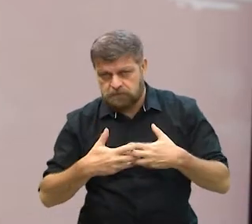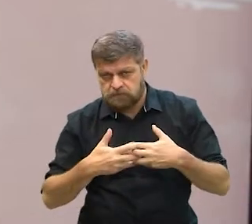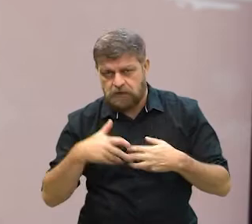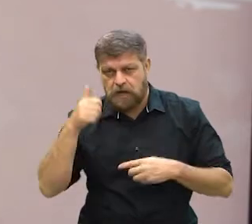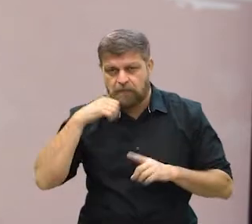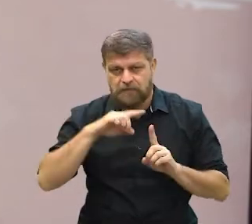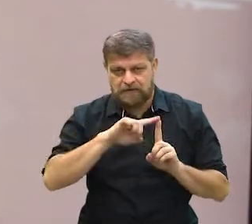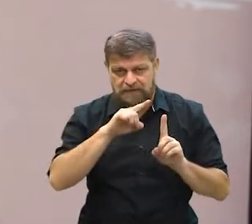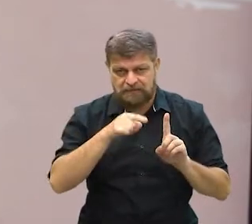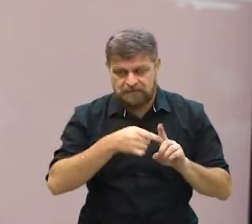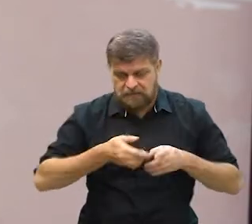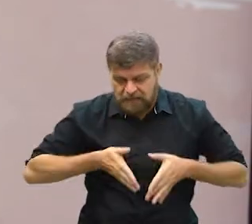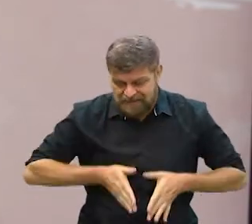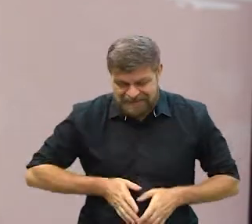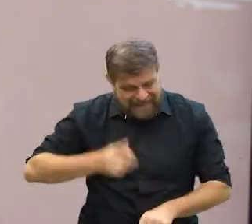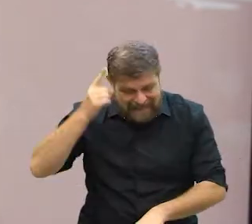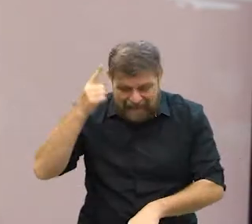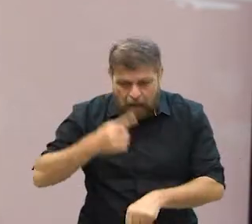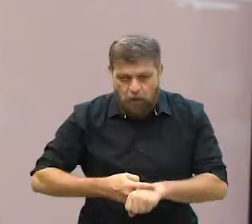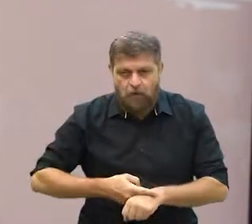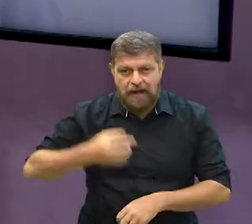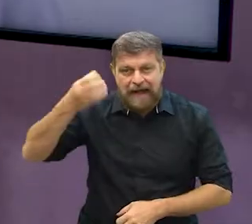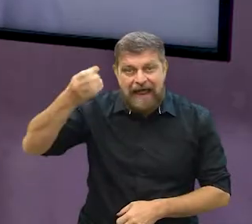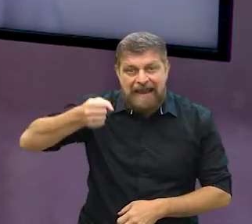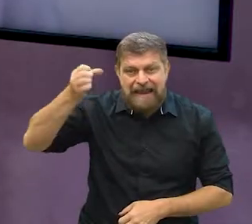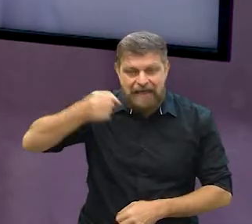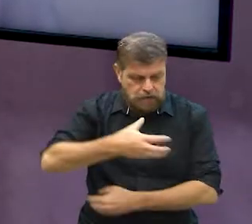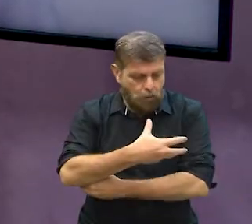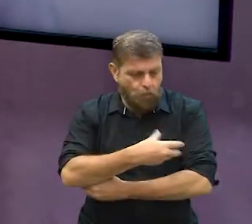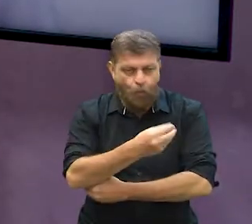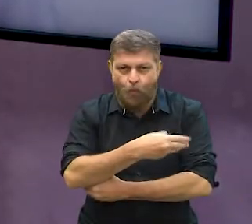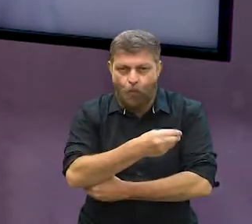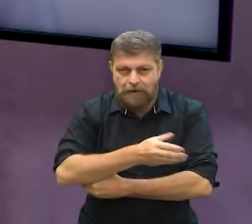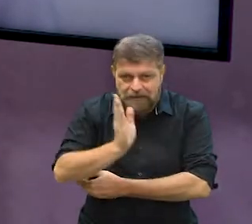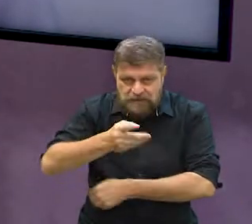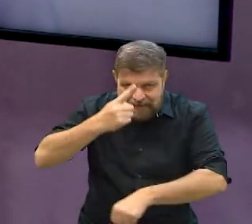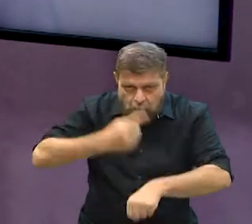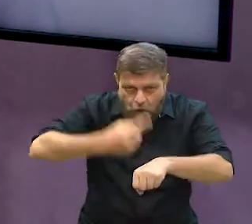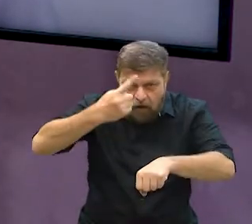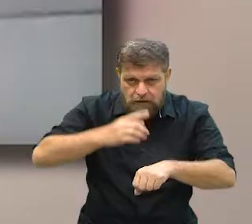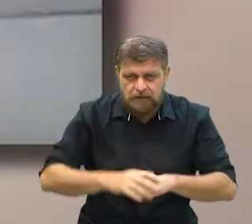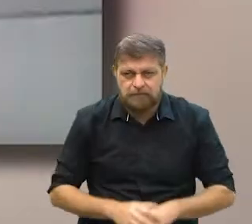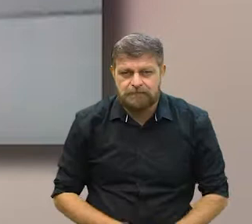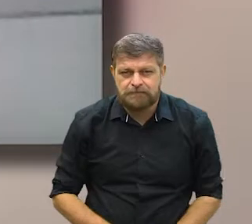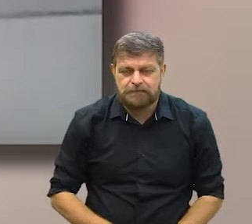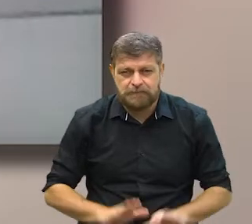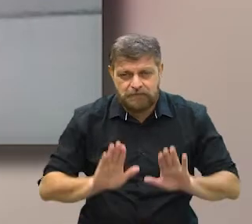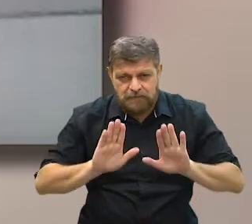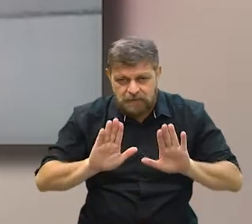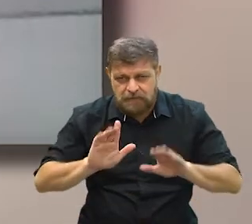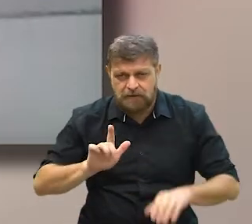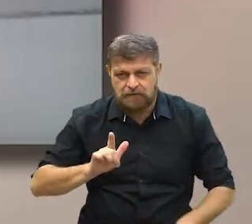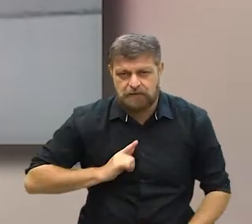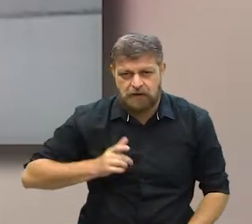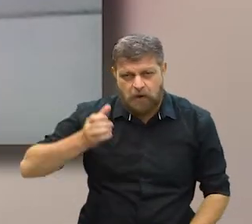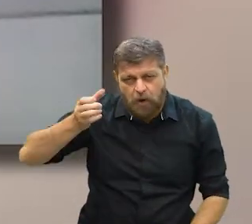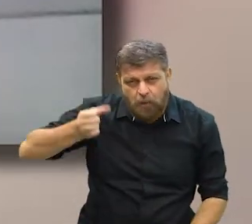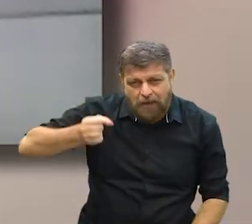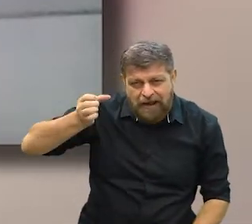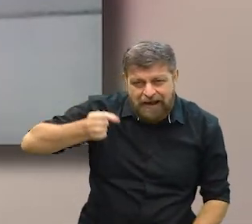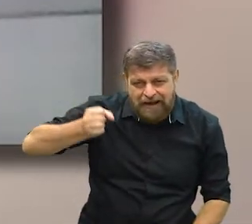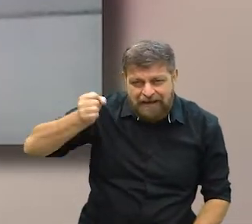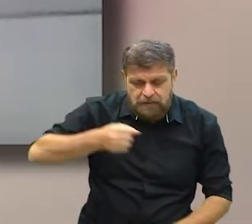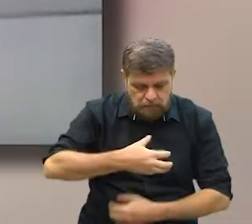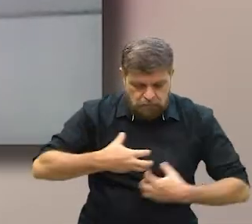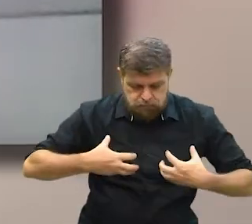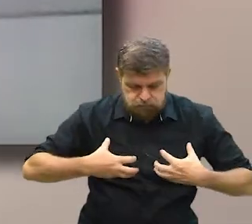A mulher engravida e o bebê nasce e imediatamente já começa a produção de leite? Então, a produção de